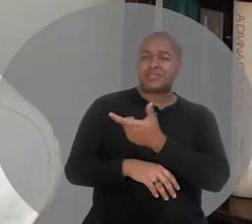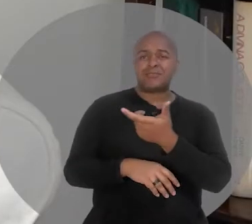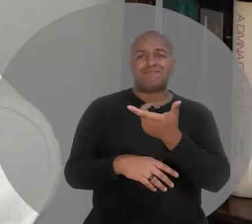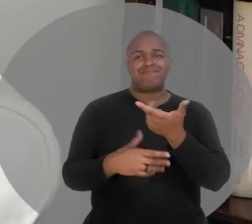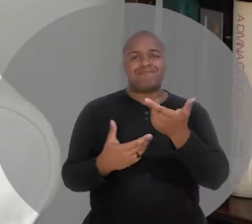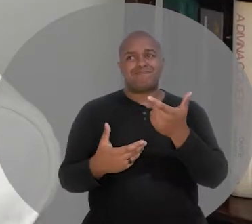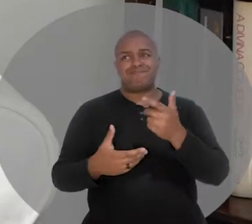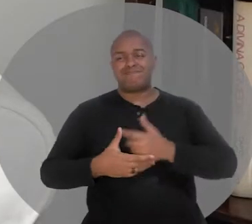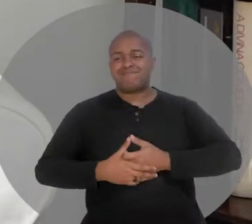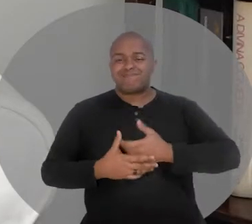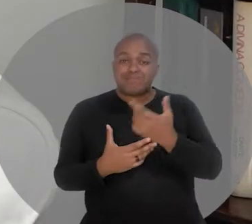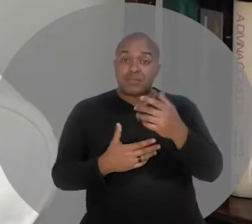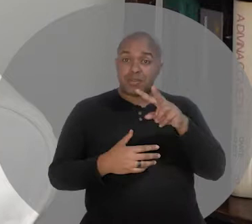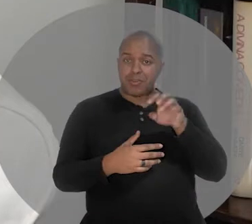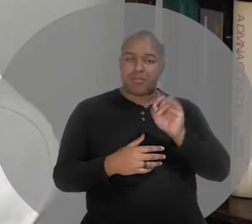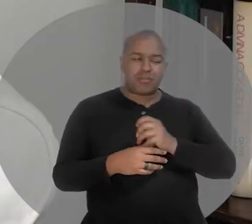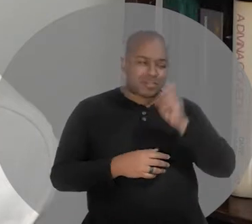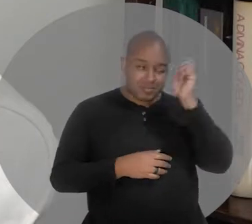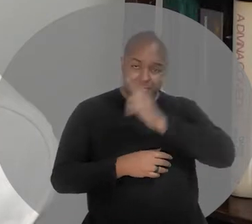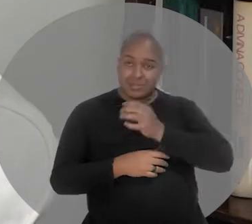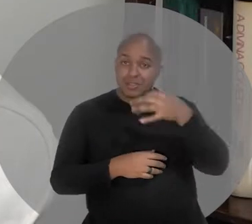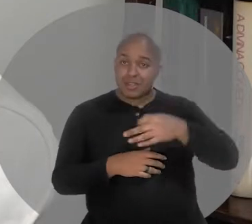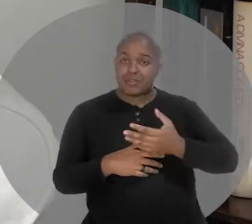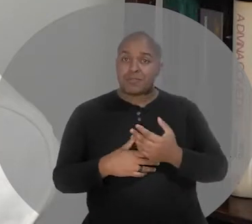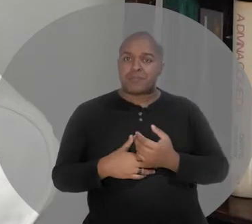vacina. Para minha avó foi muito difícil,